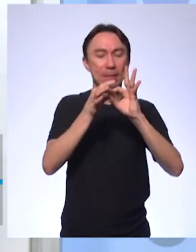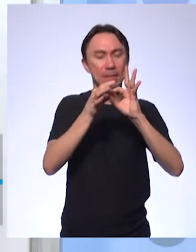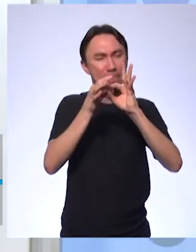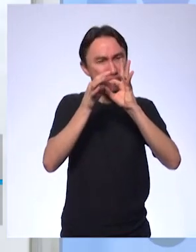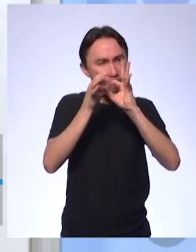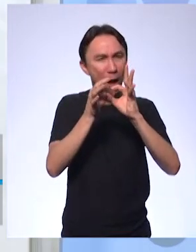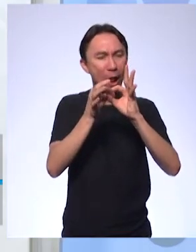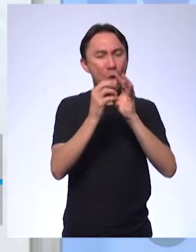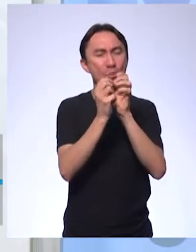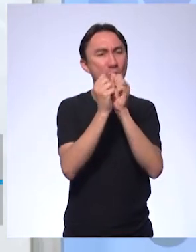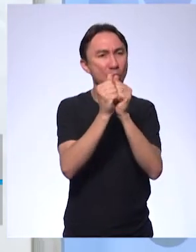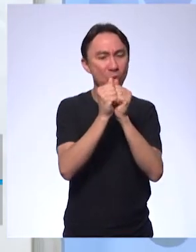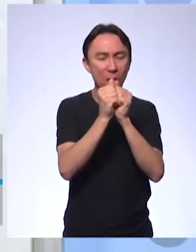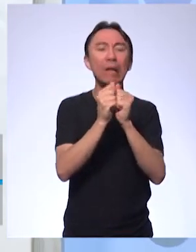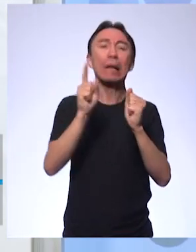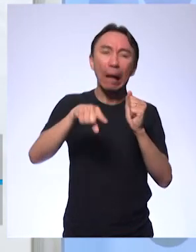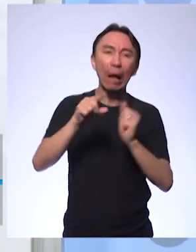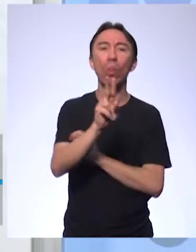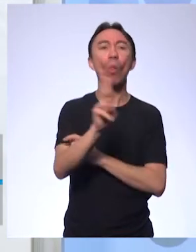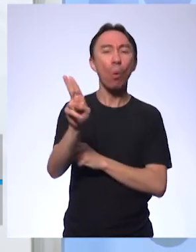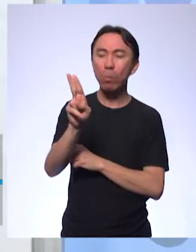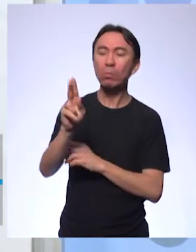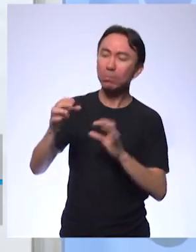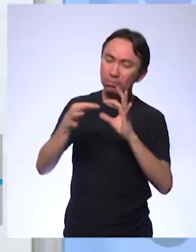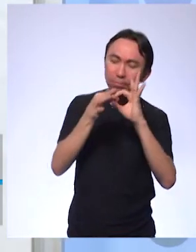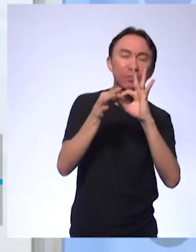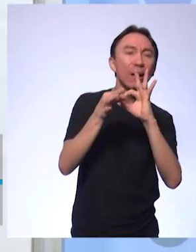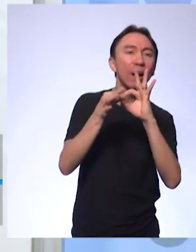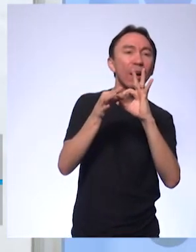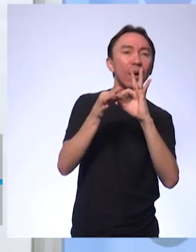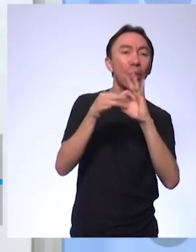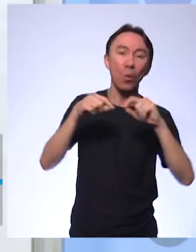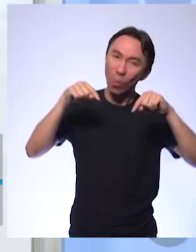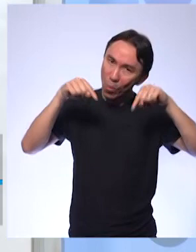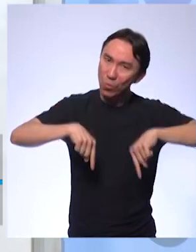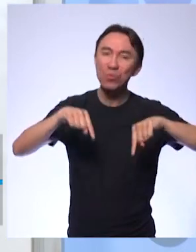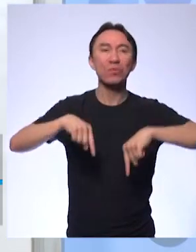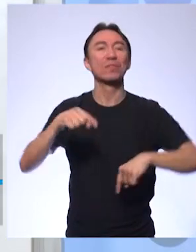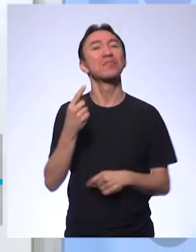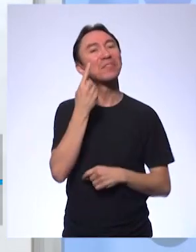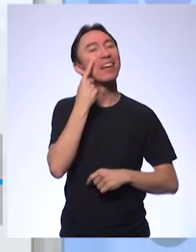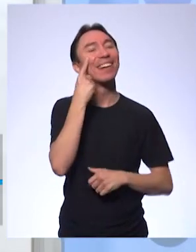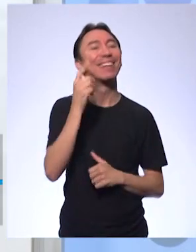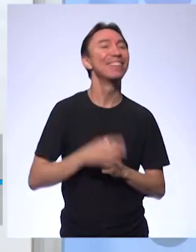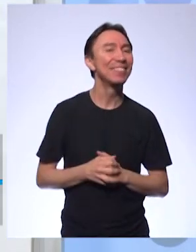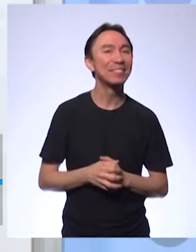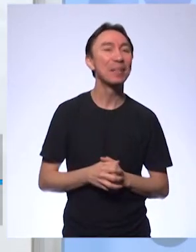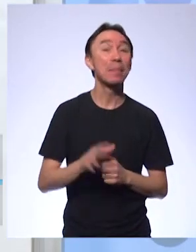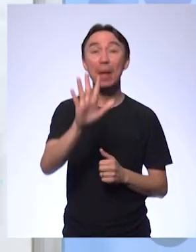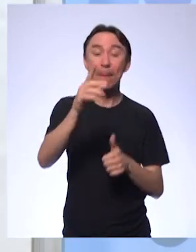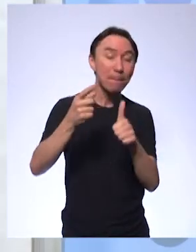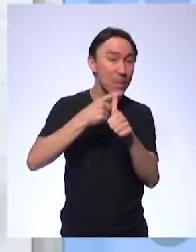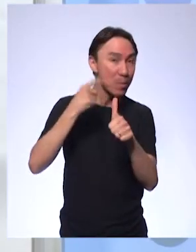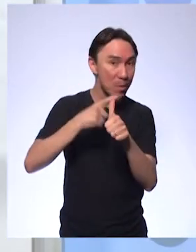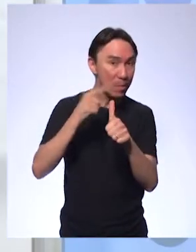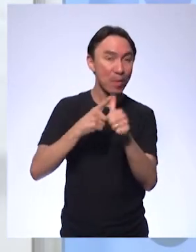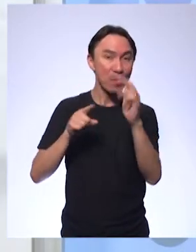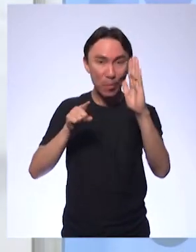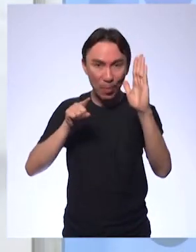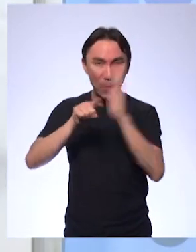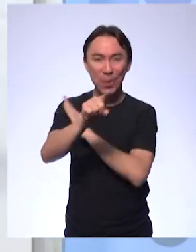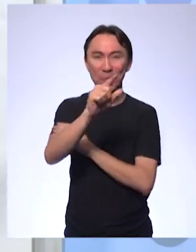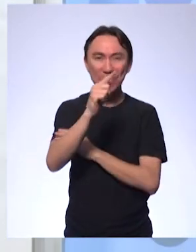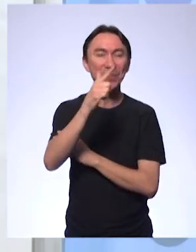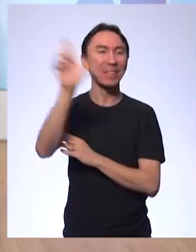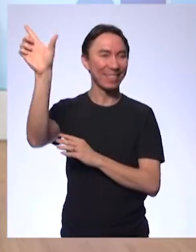grudadinhas. Tem um nome para isso daí, que a gente vai ver hoje. Primeiro eu quero te perguntar uma outra coisinha, que essa foi muito boa. Acho que valeu, não